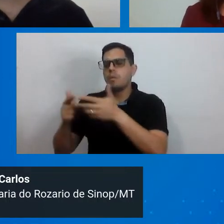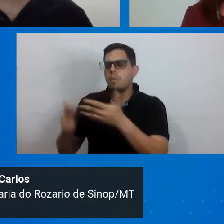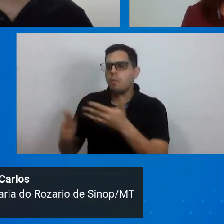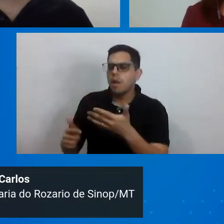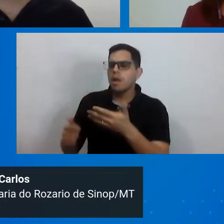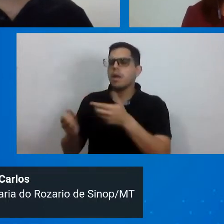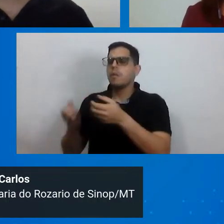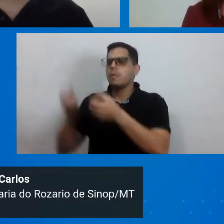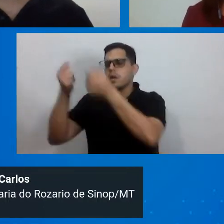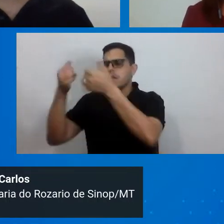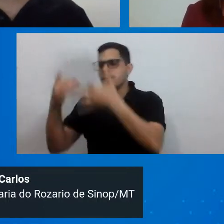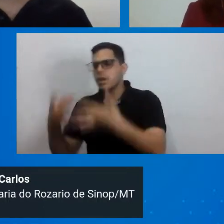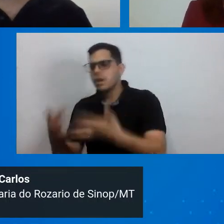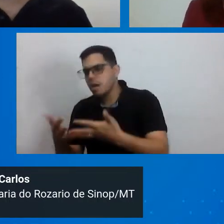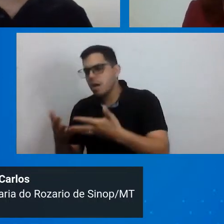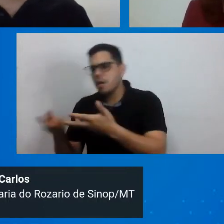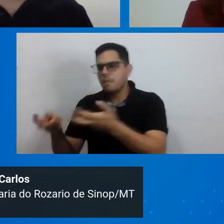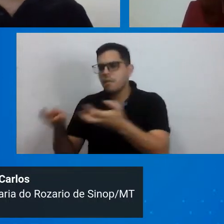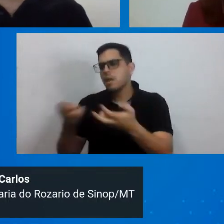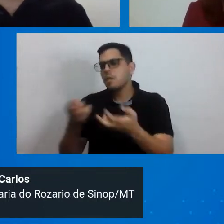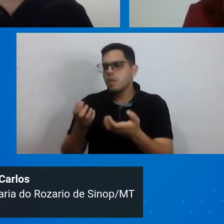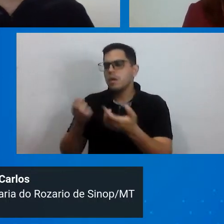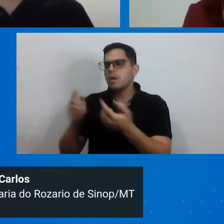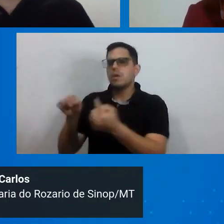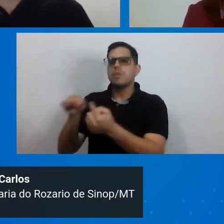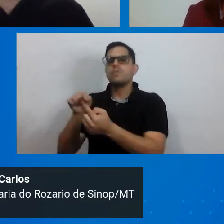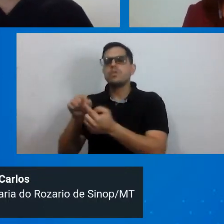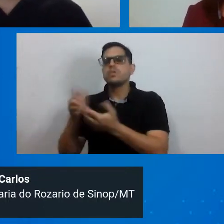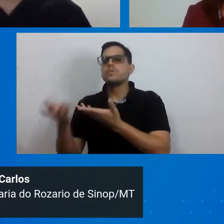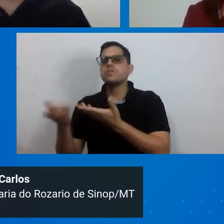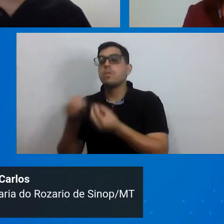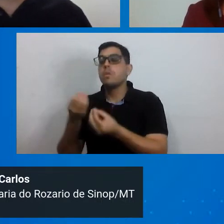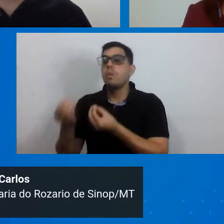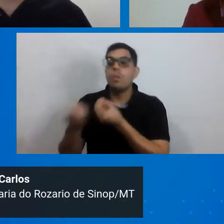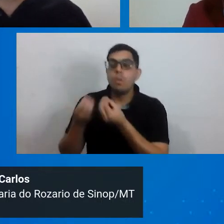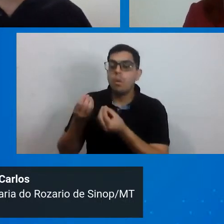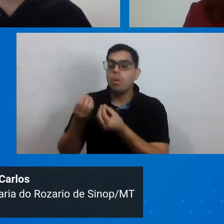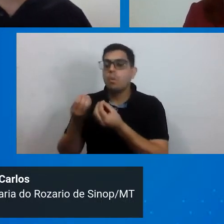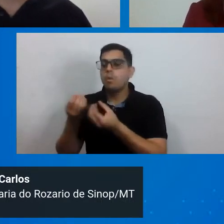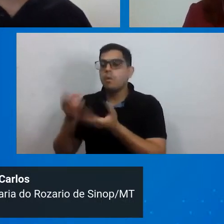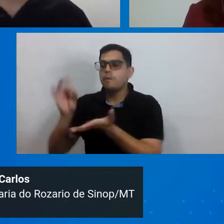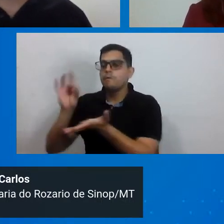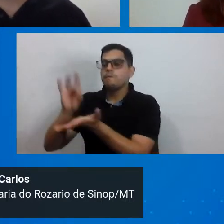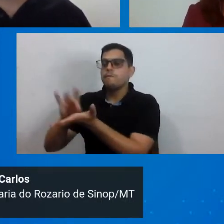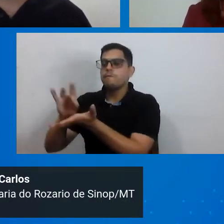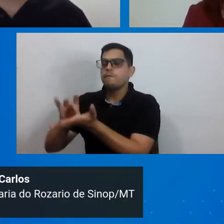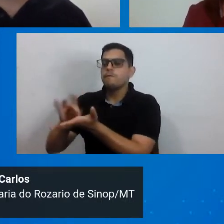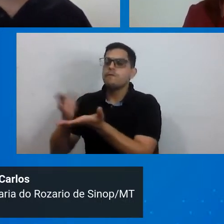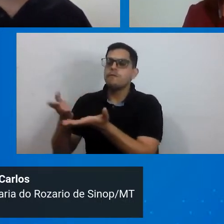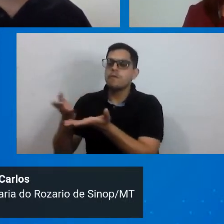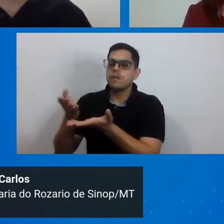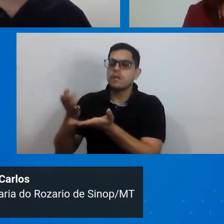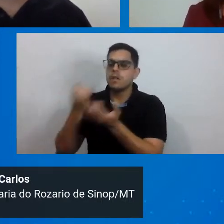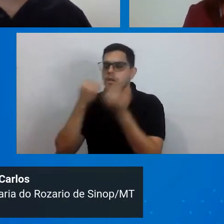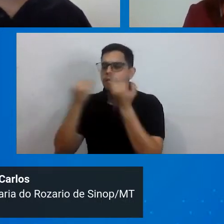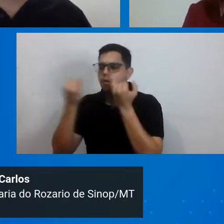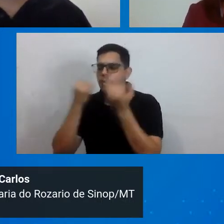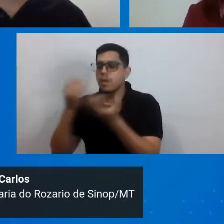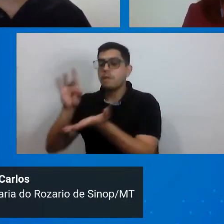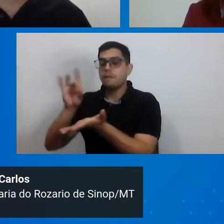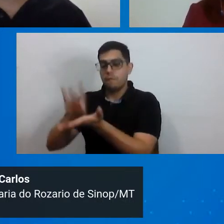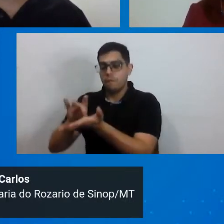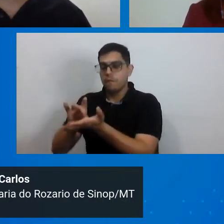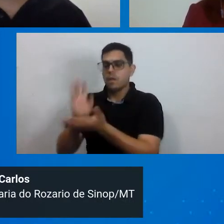verificamos como que nós verificamos se uma notícia falsa as consequências disso para a sociedade